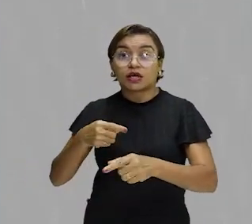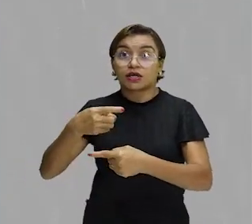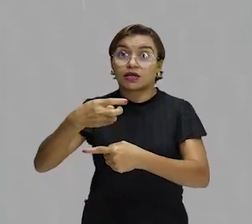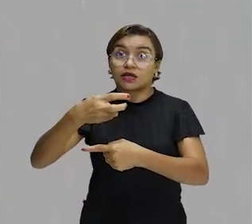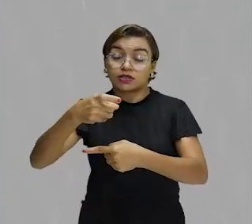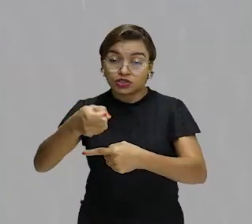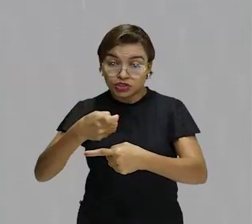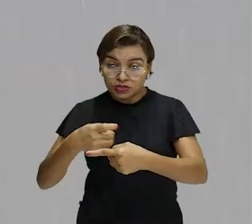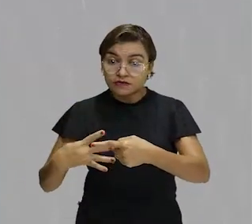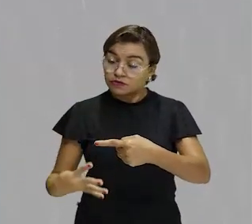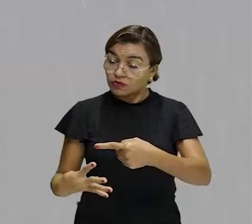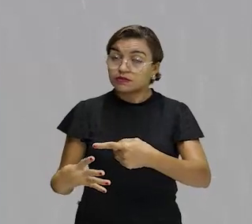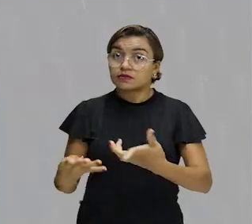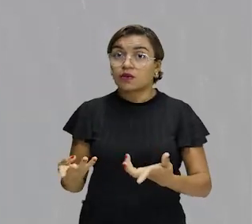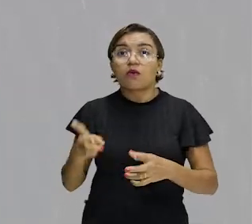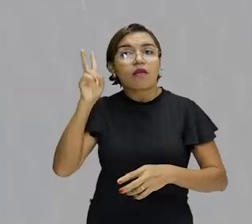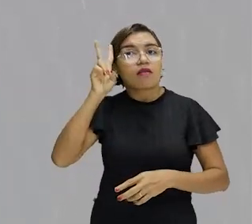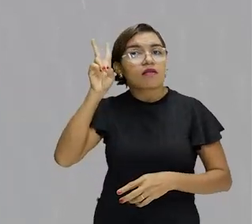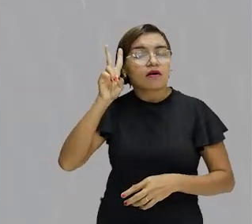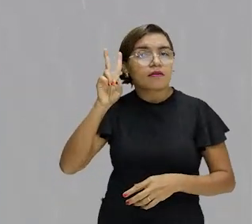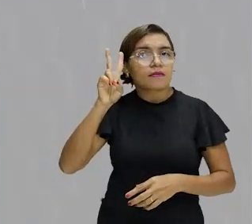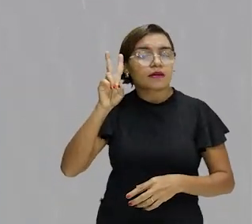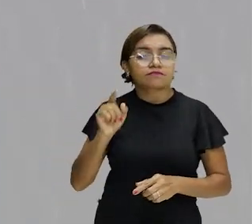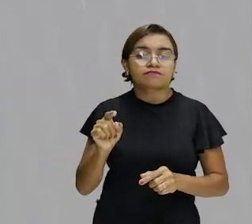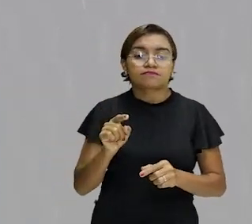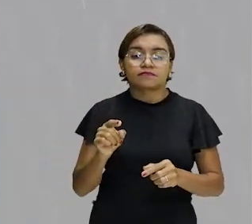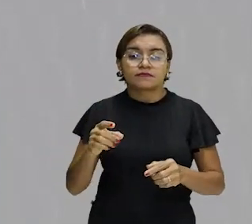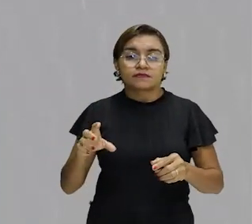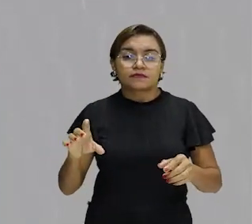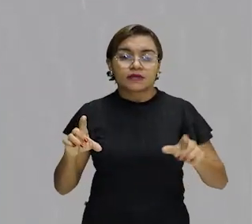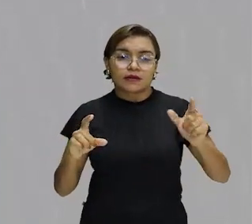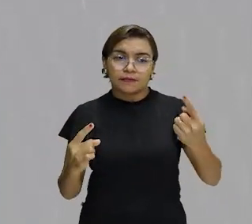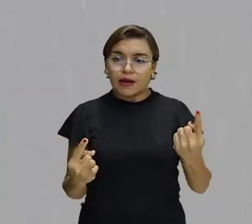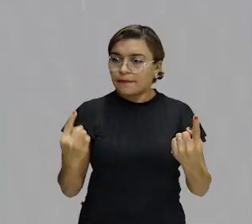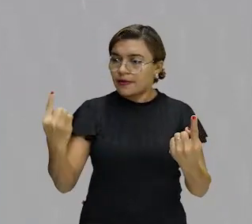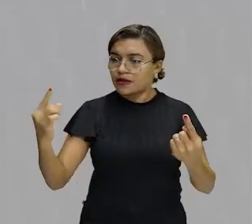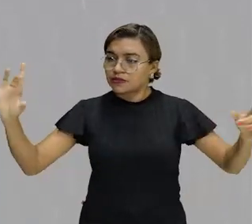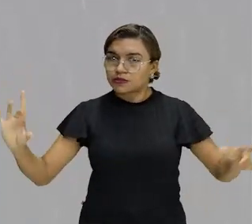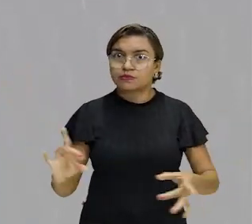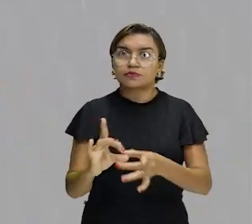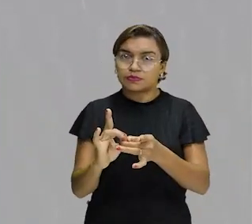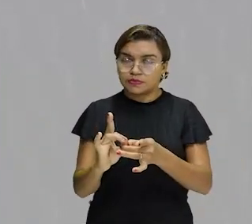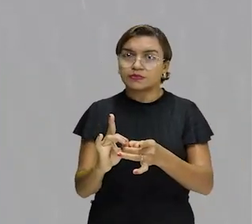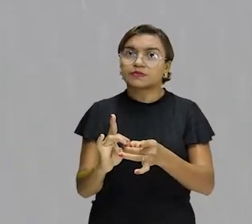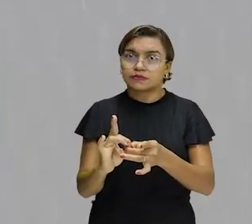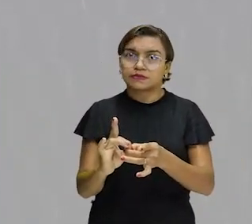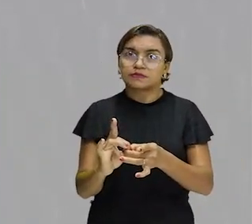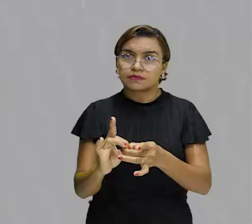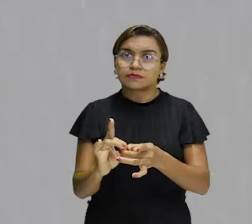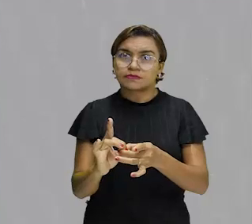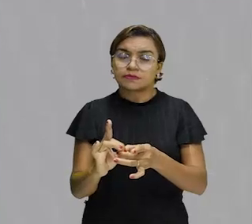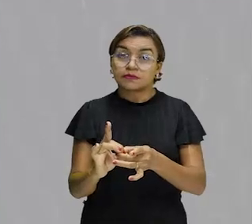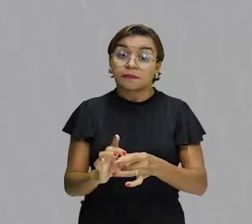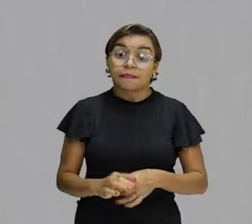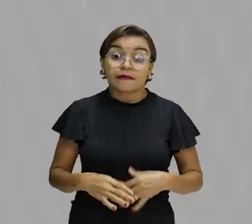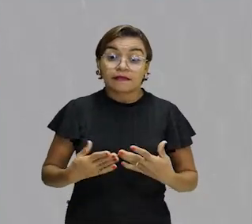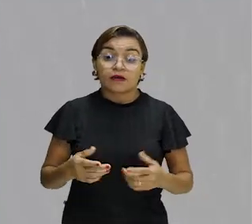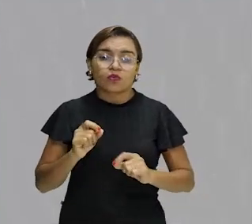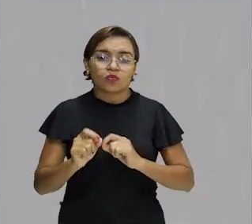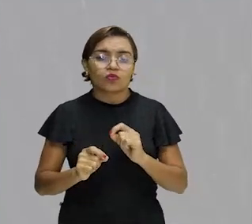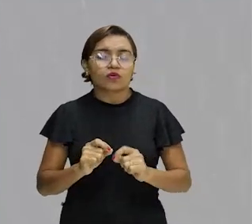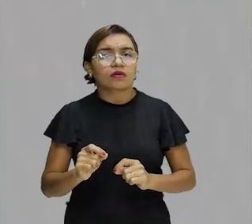não. Porque poderia acontecer de ter um elemento aqui nesse conjunto que não tivesse associado pela função. Aí já seria um outro